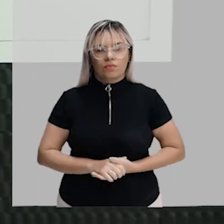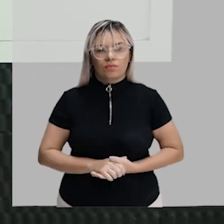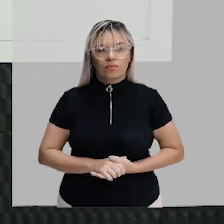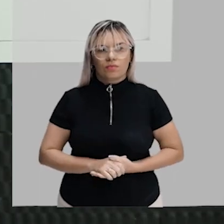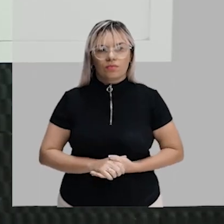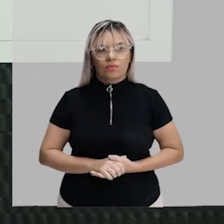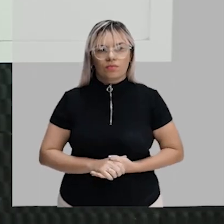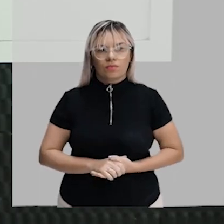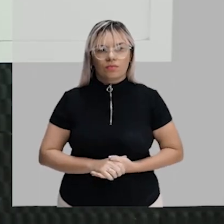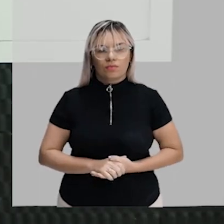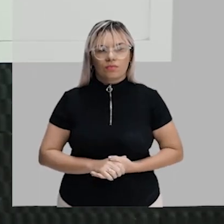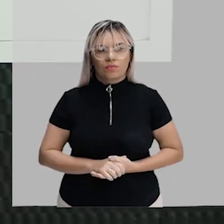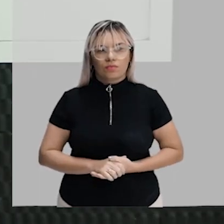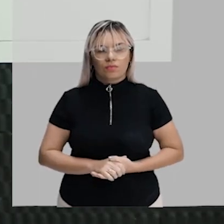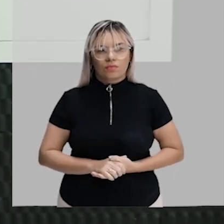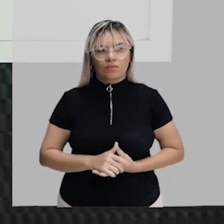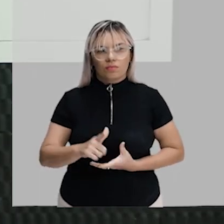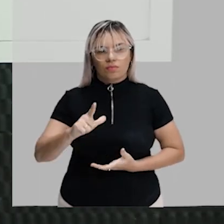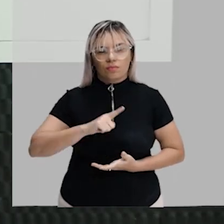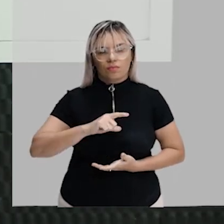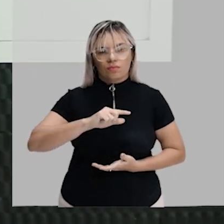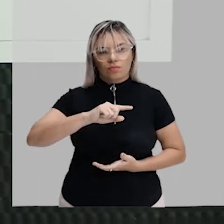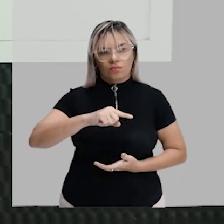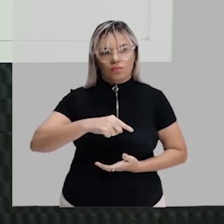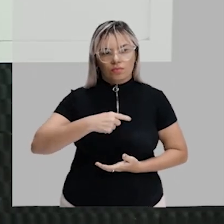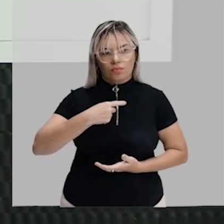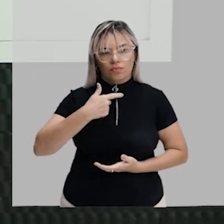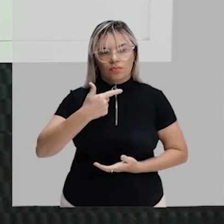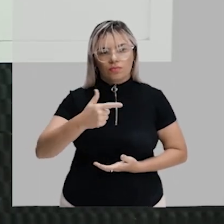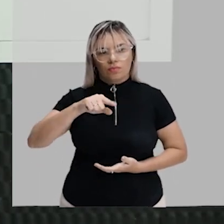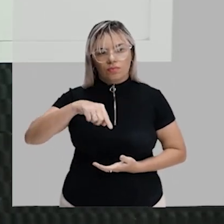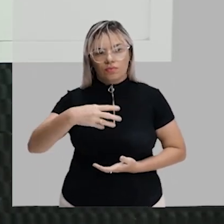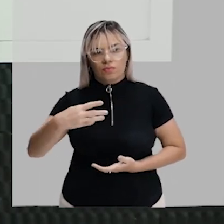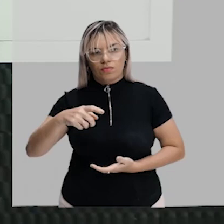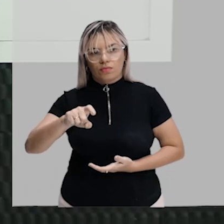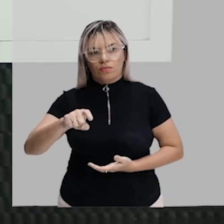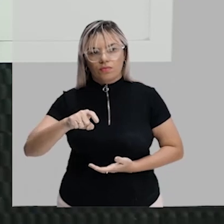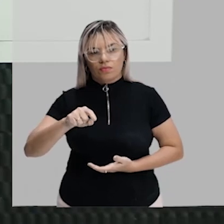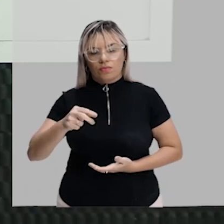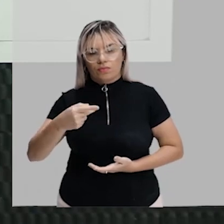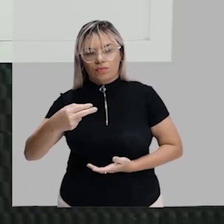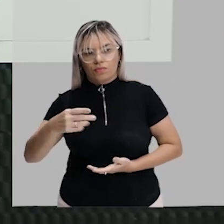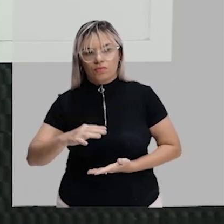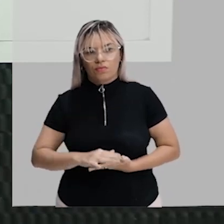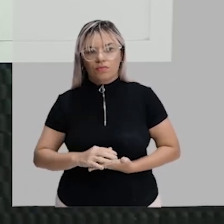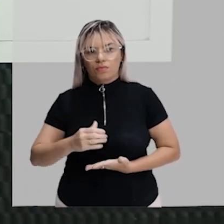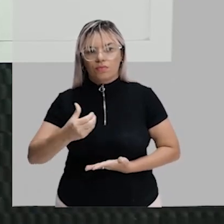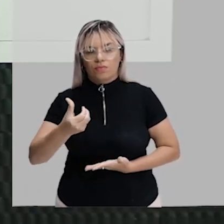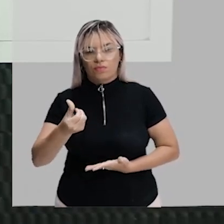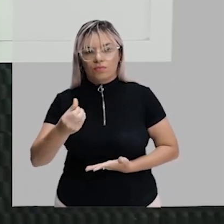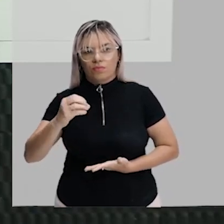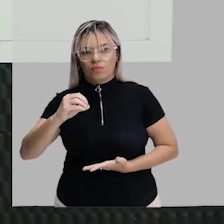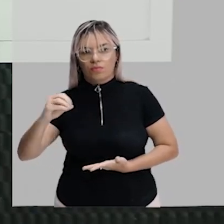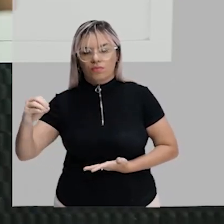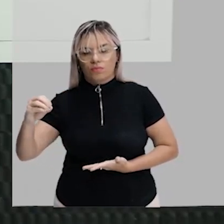pelos extremos, eu vou ter 2,4x igual a 600.